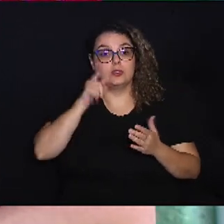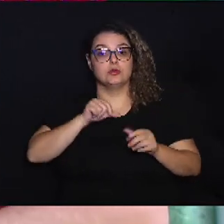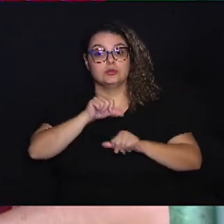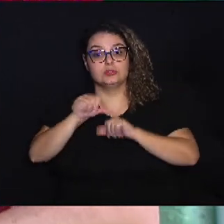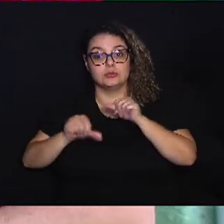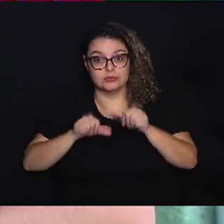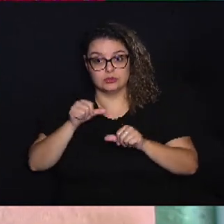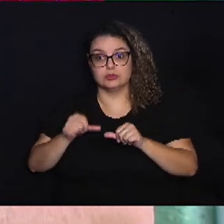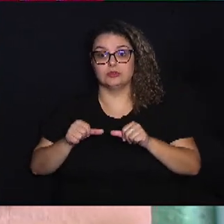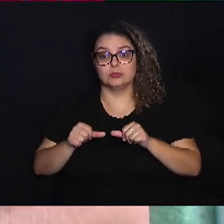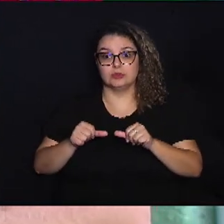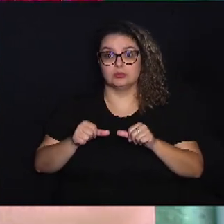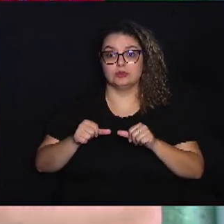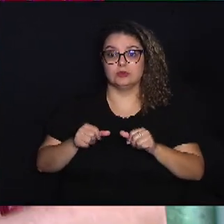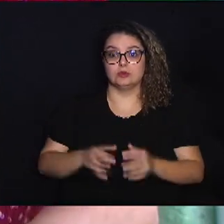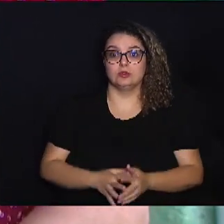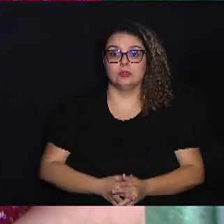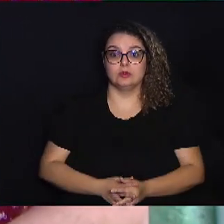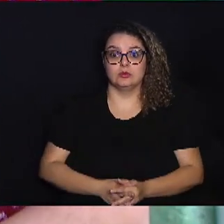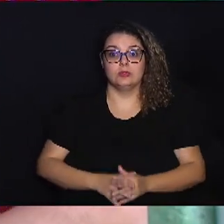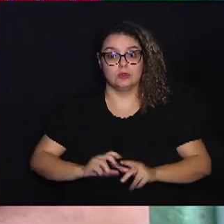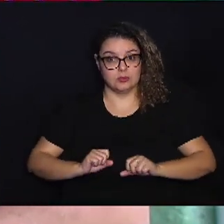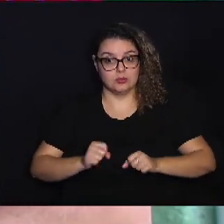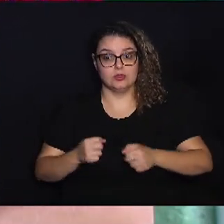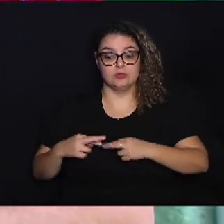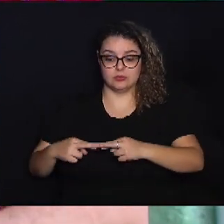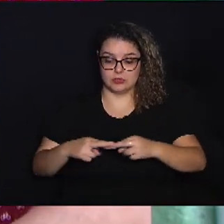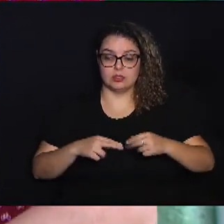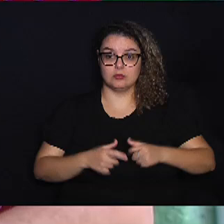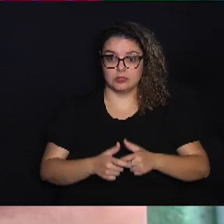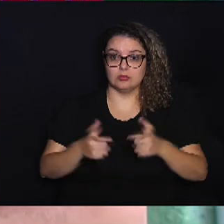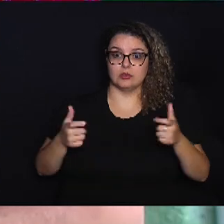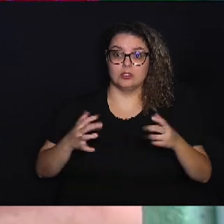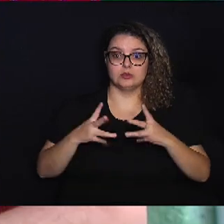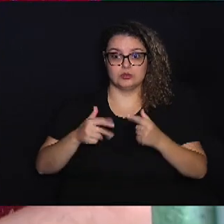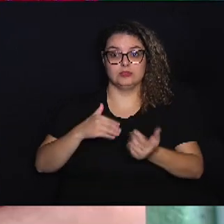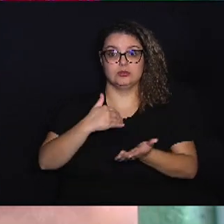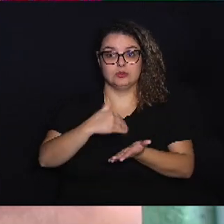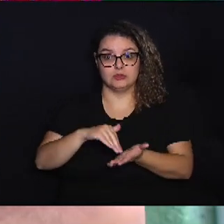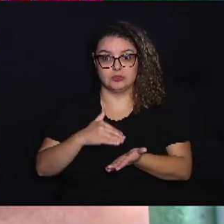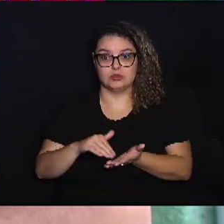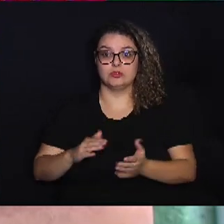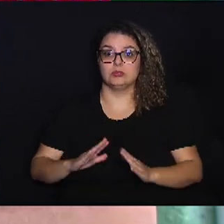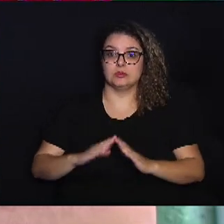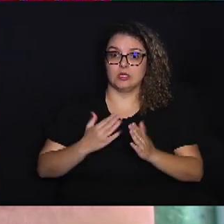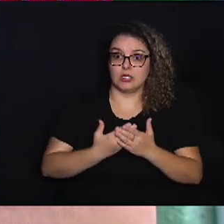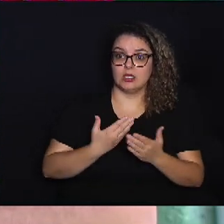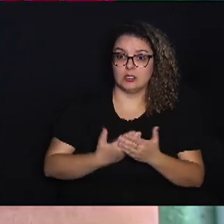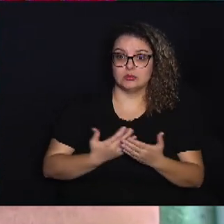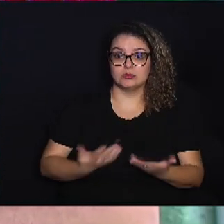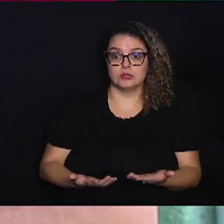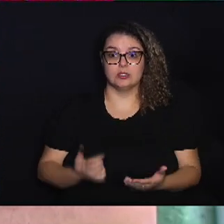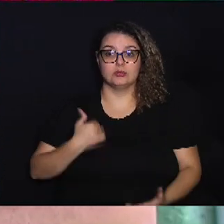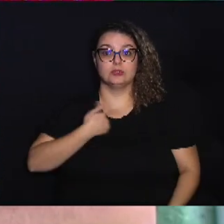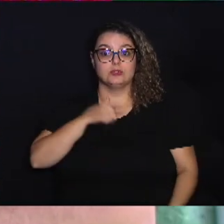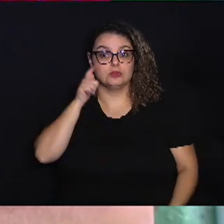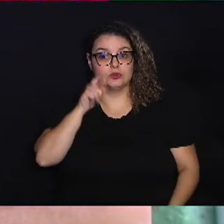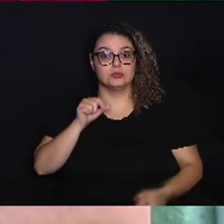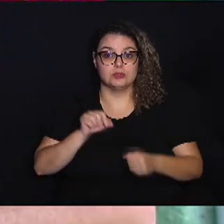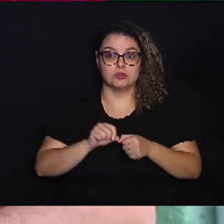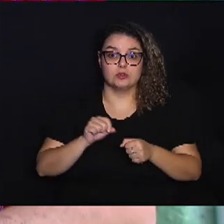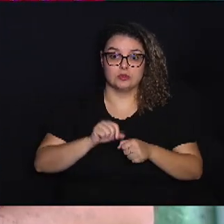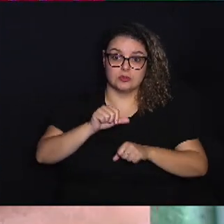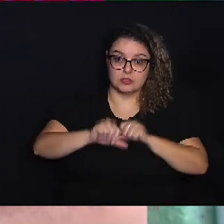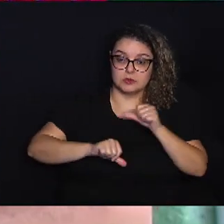fazer um esforço em rede, né, de toda a secretaria, da escola e tudo mais. Nós conseguimos fazer